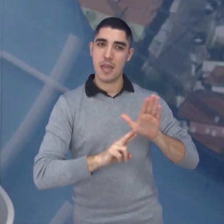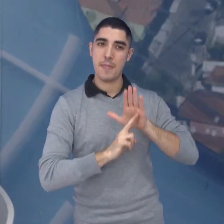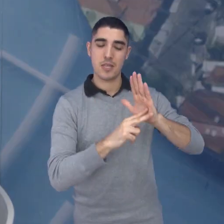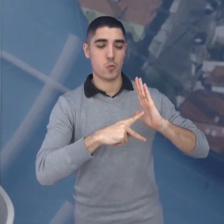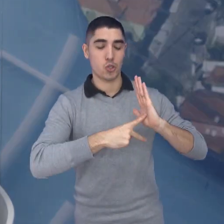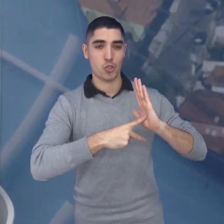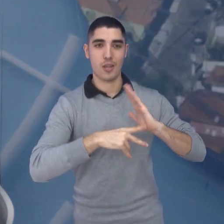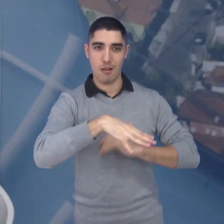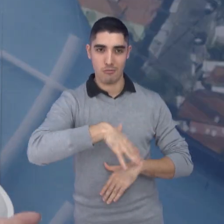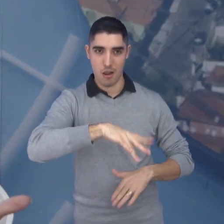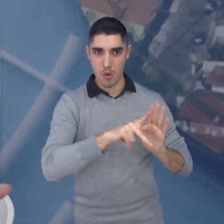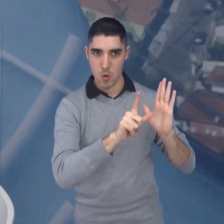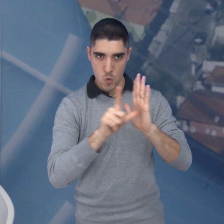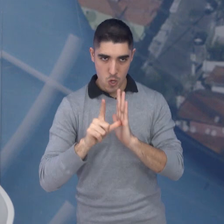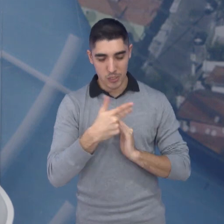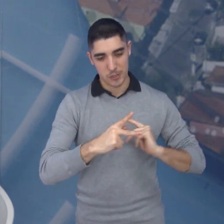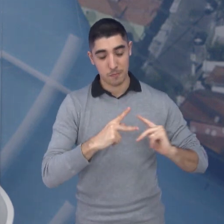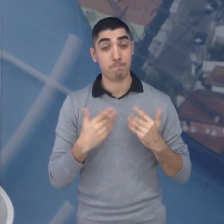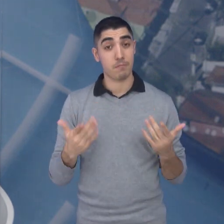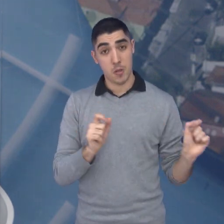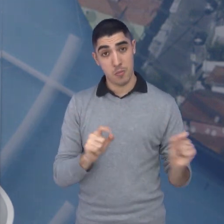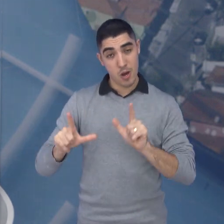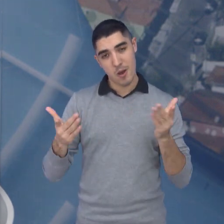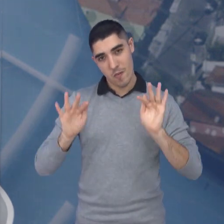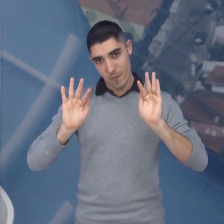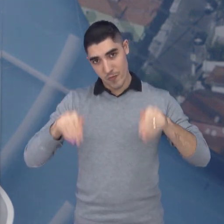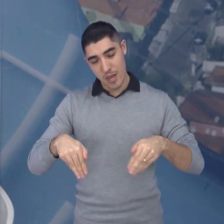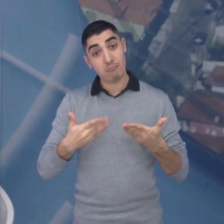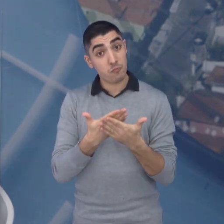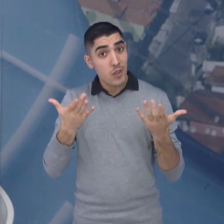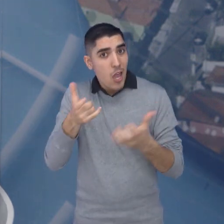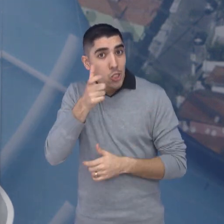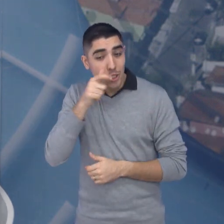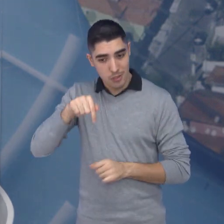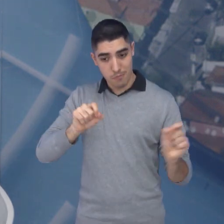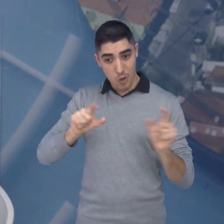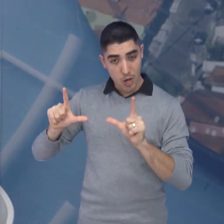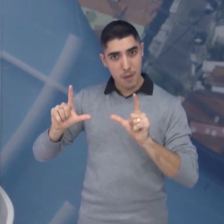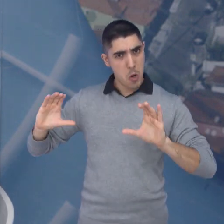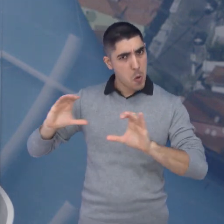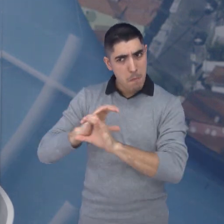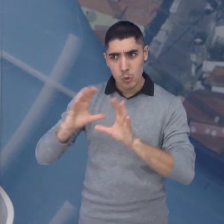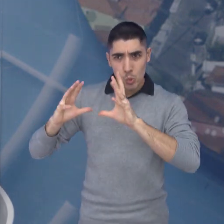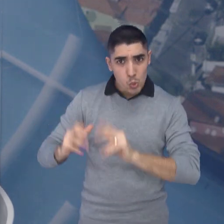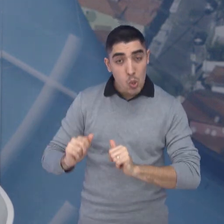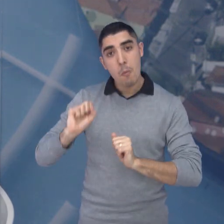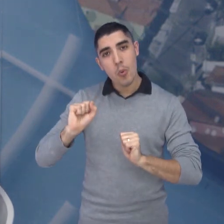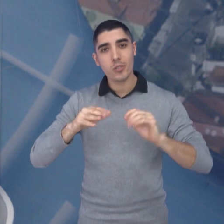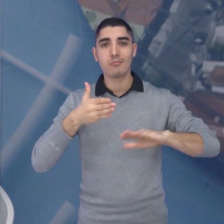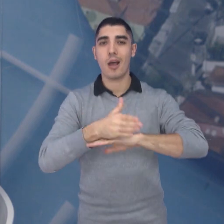São José dos Campos. E é isso, pessoal, o Diálogos fica por aqui. Para você rever este programa na íntegra, acesse o